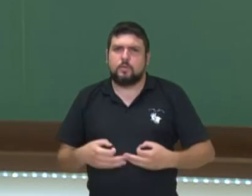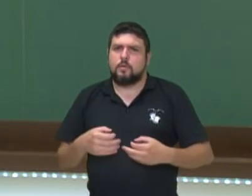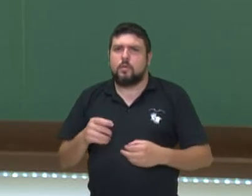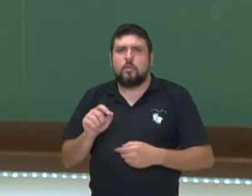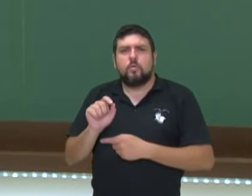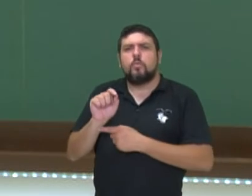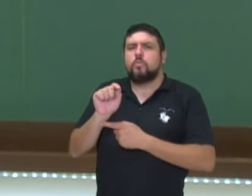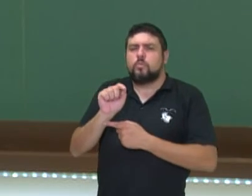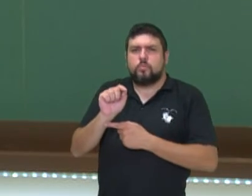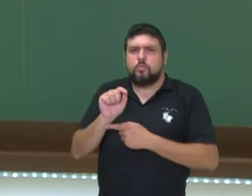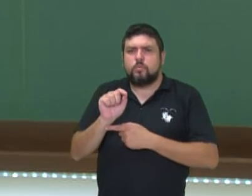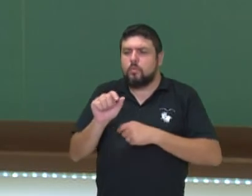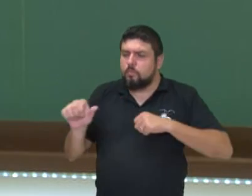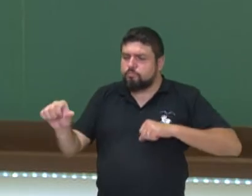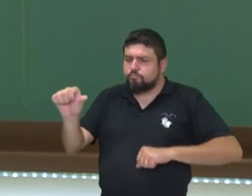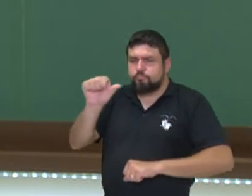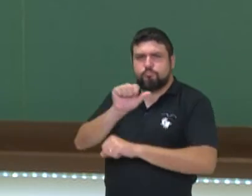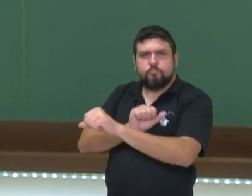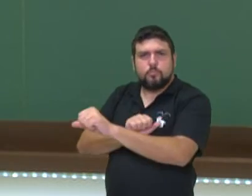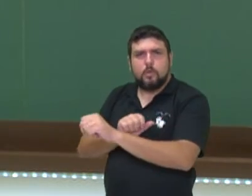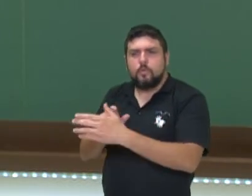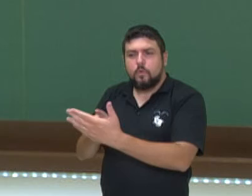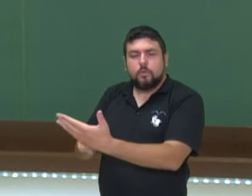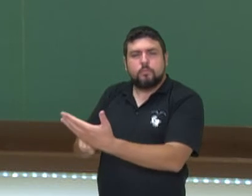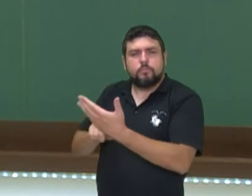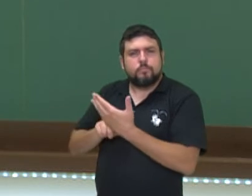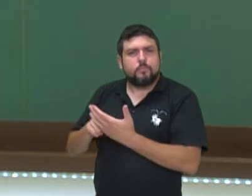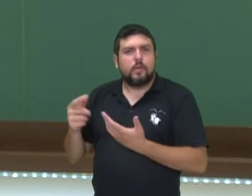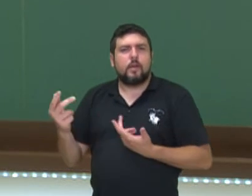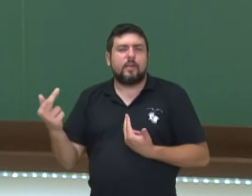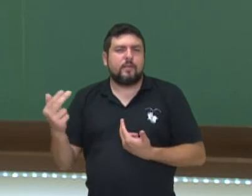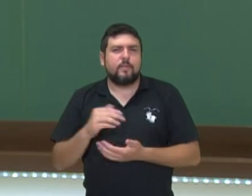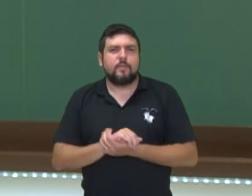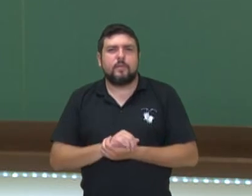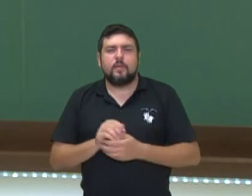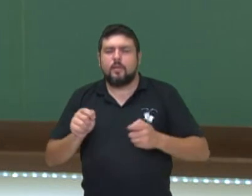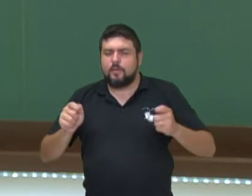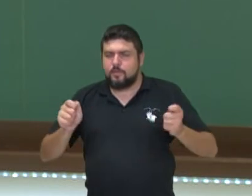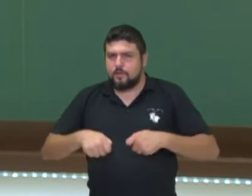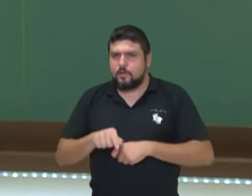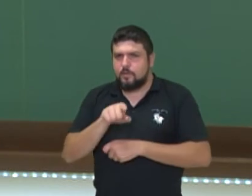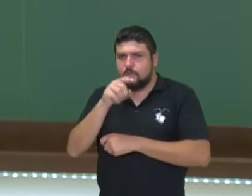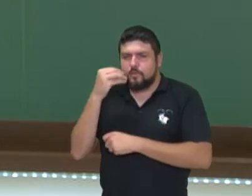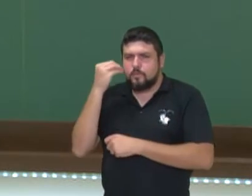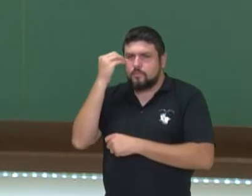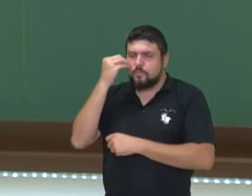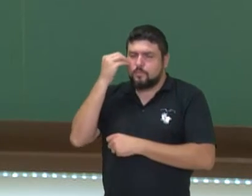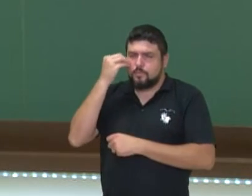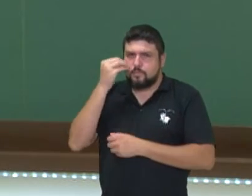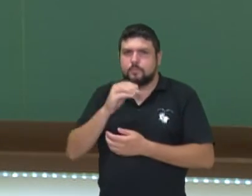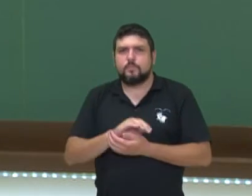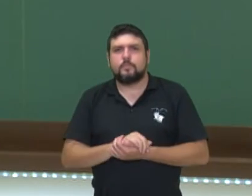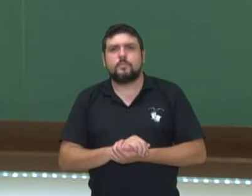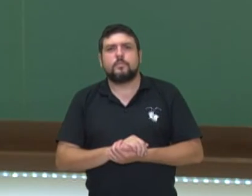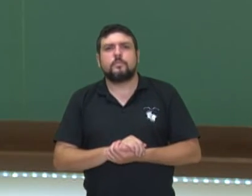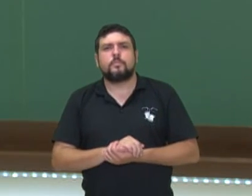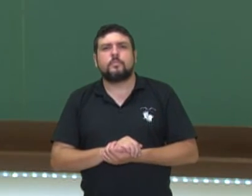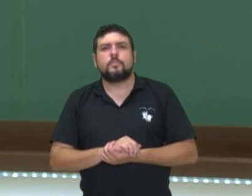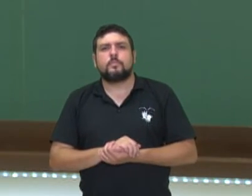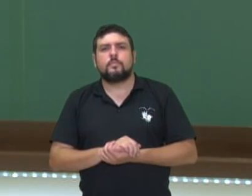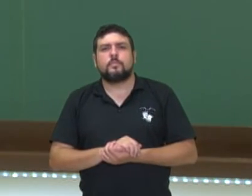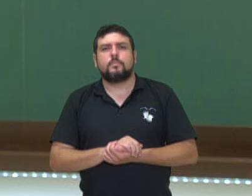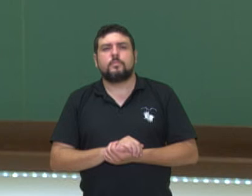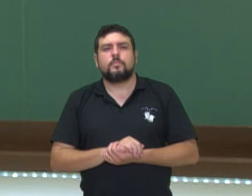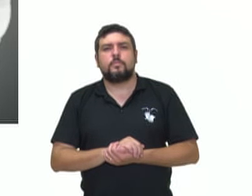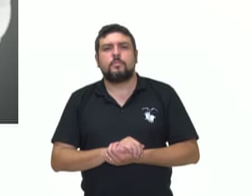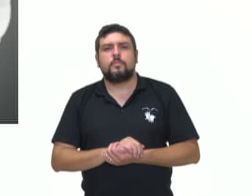reflete, se volta positivamente para nós mesmos. Dá para você fazer essa experiência aí para ver se é verdade. Vamos lá